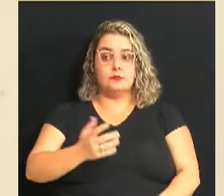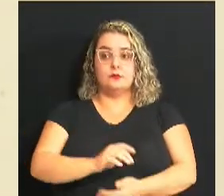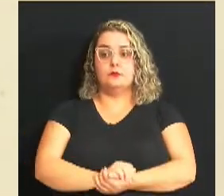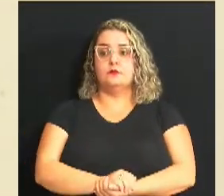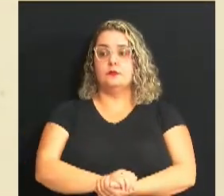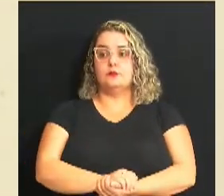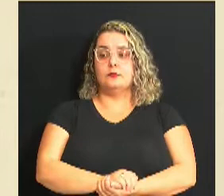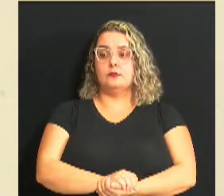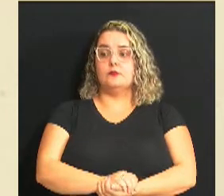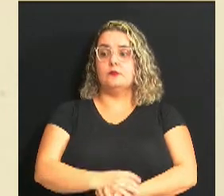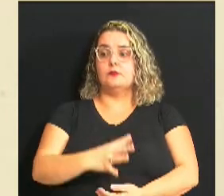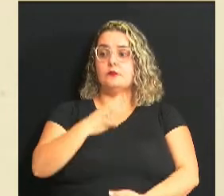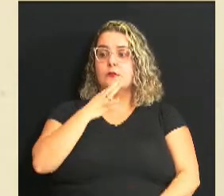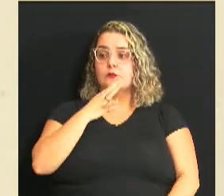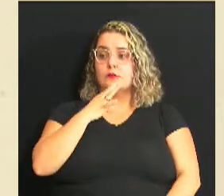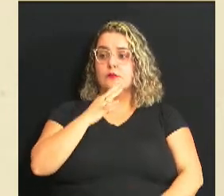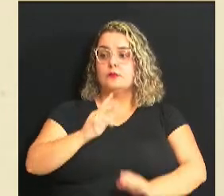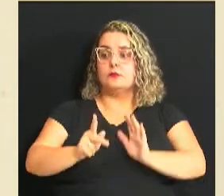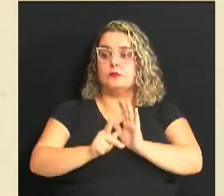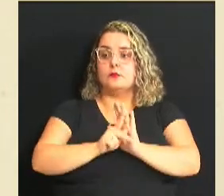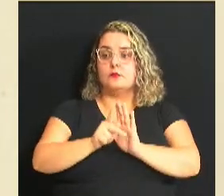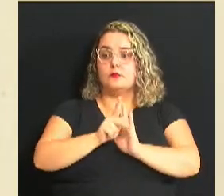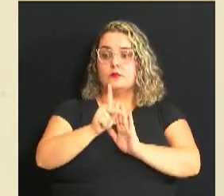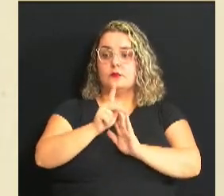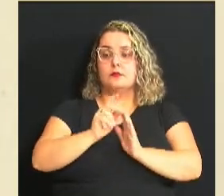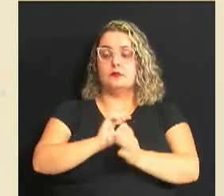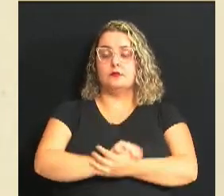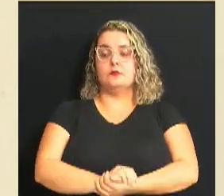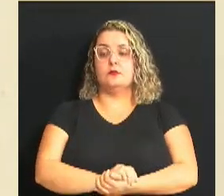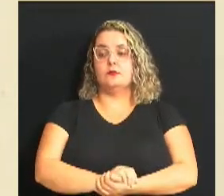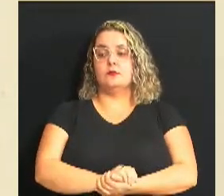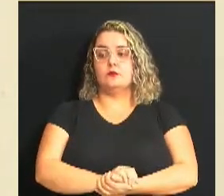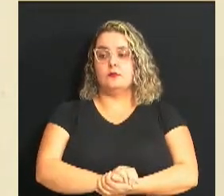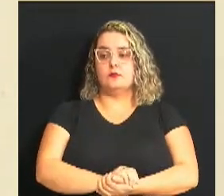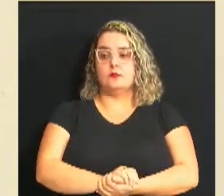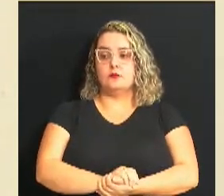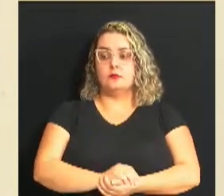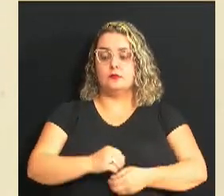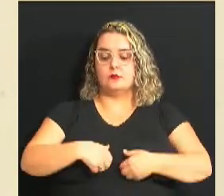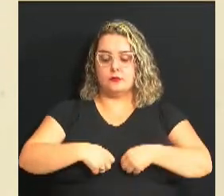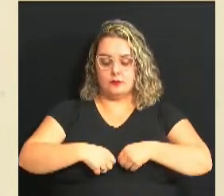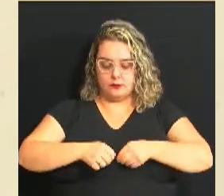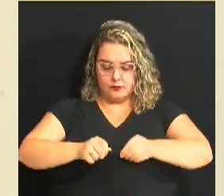precisamos conhecer os projetos, né? Então,